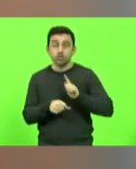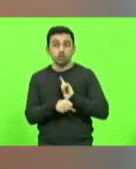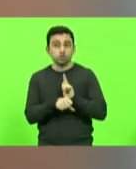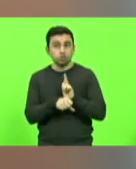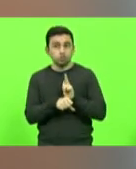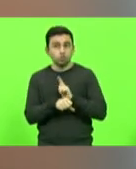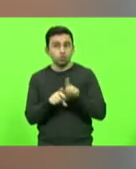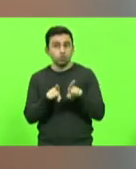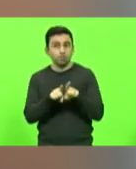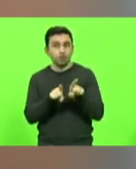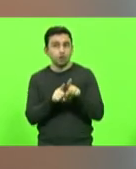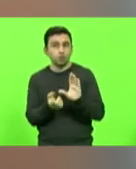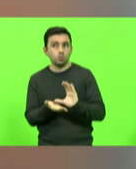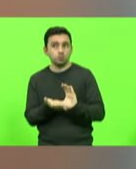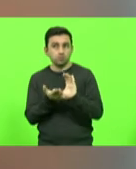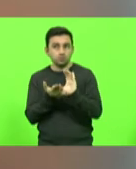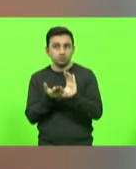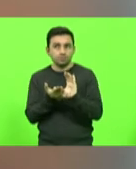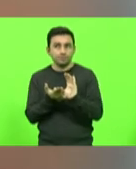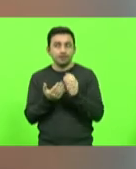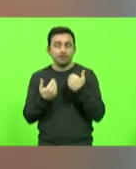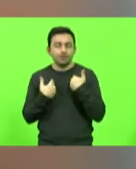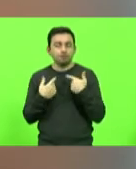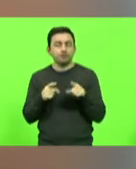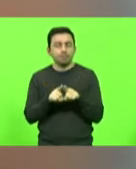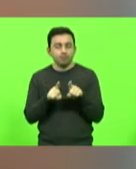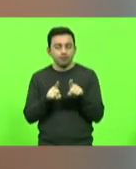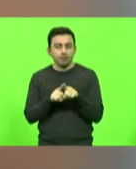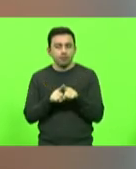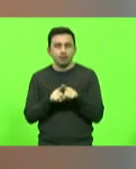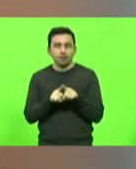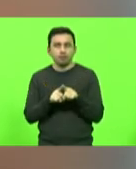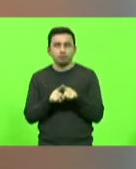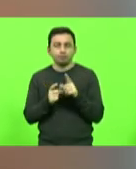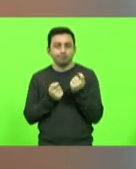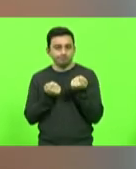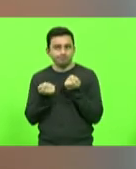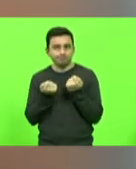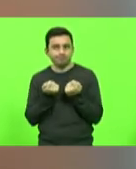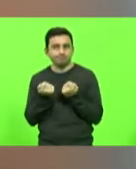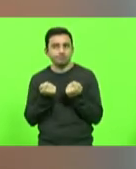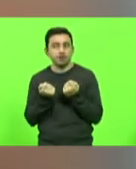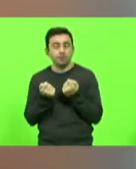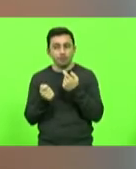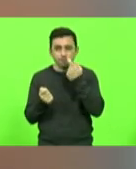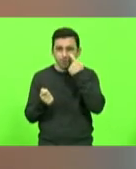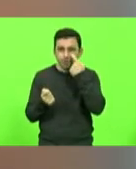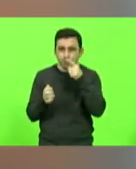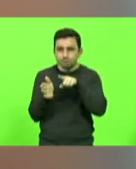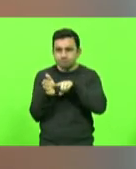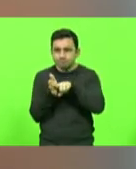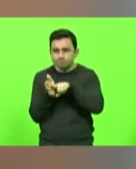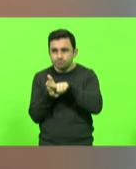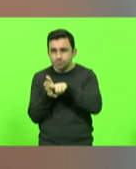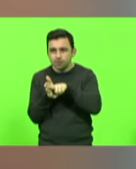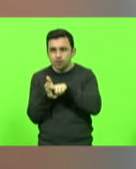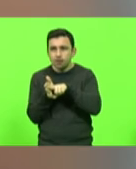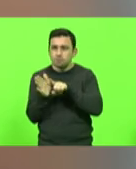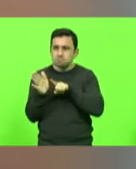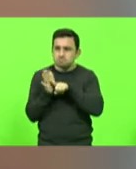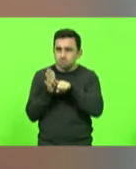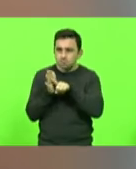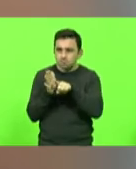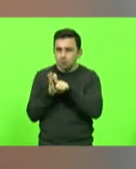dos conselhos, e aí aqui eu também me coloco como órgão de controle para verificar essas questões que a gente está encontrando